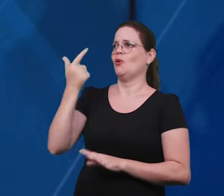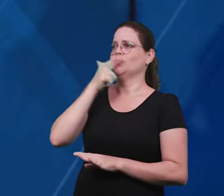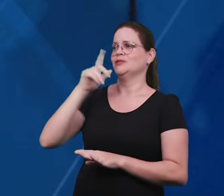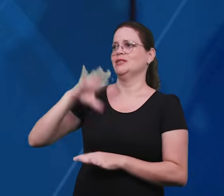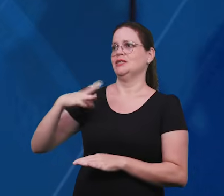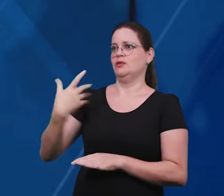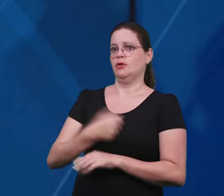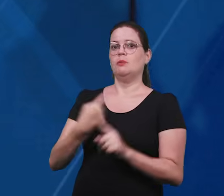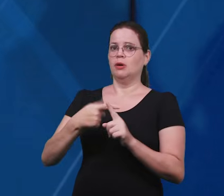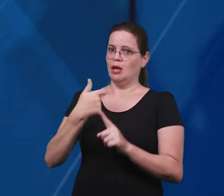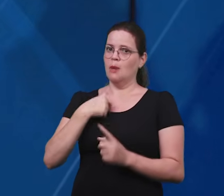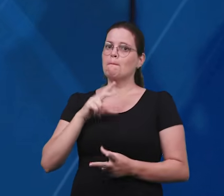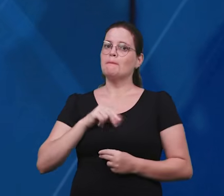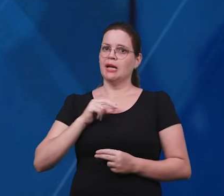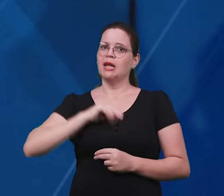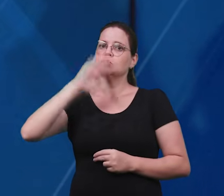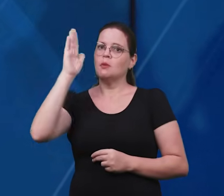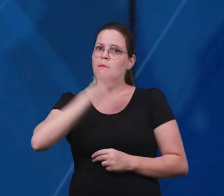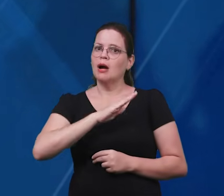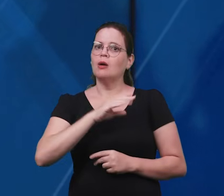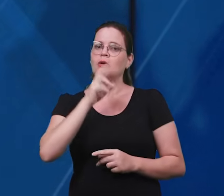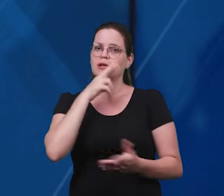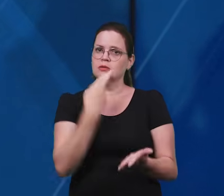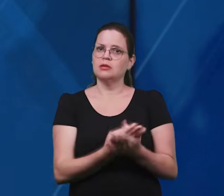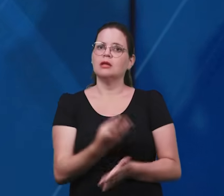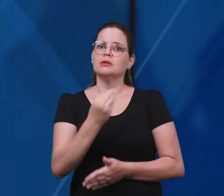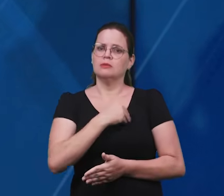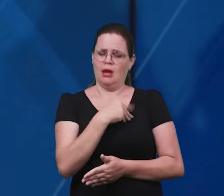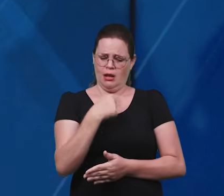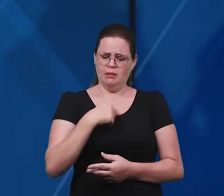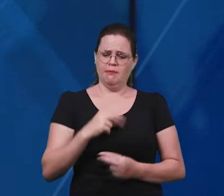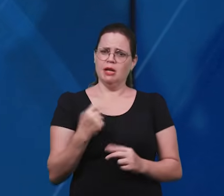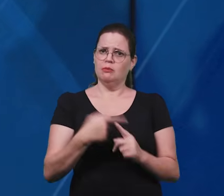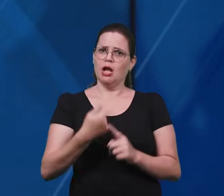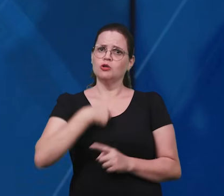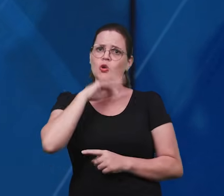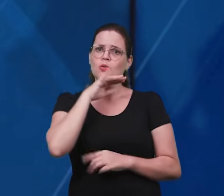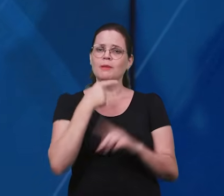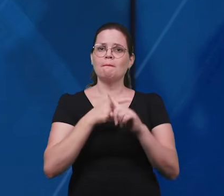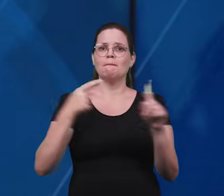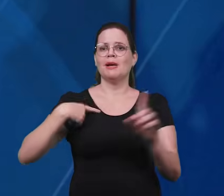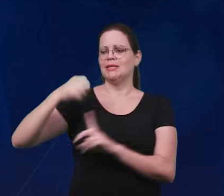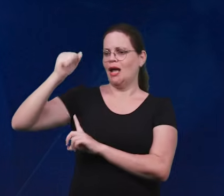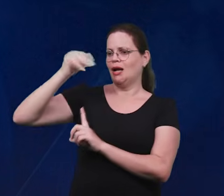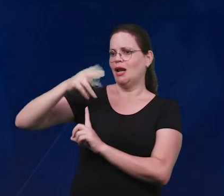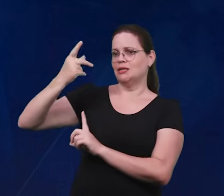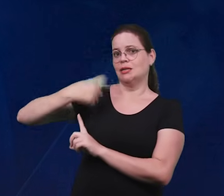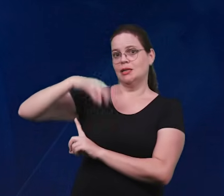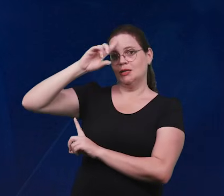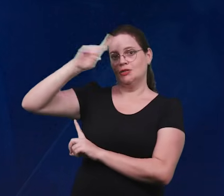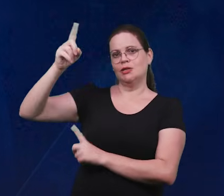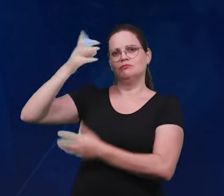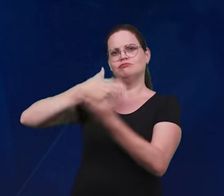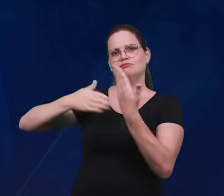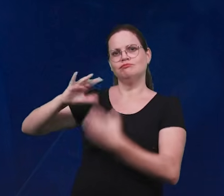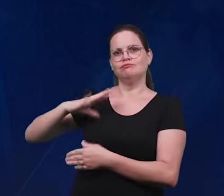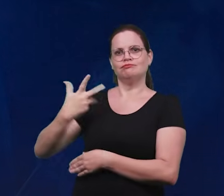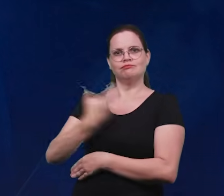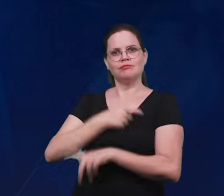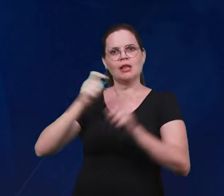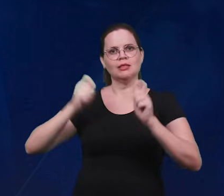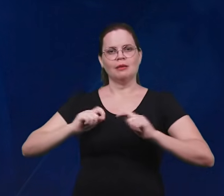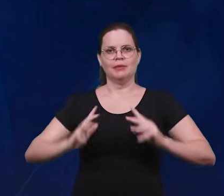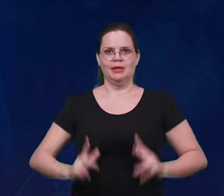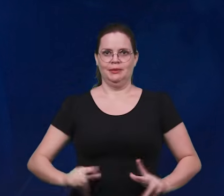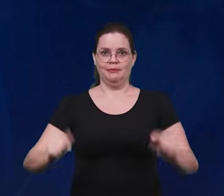a maldição do pecado, a graça de Deus os justifica. Rachar a lenha